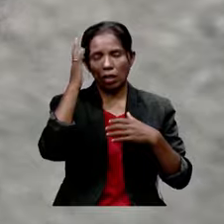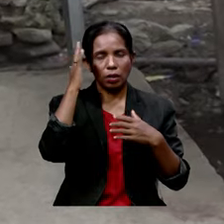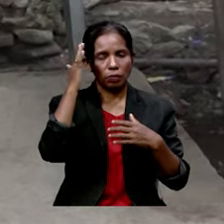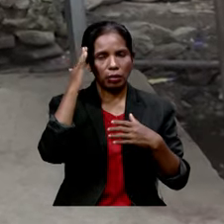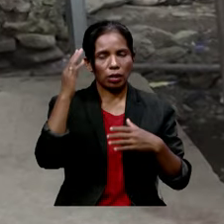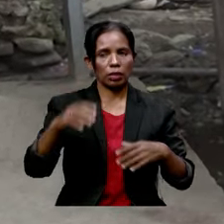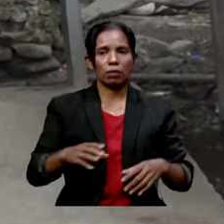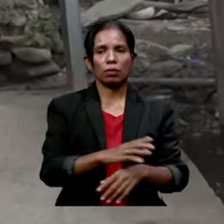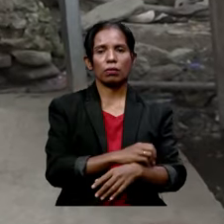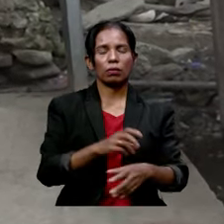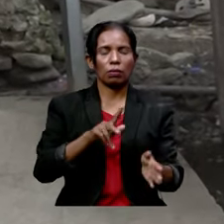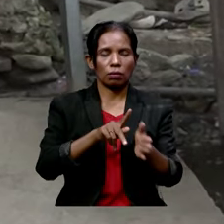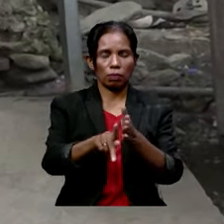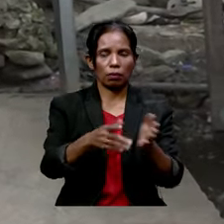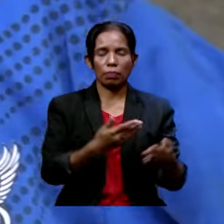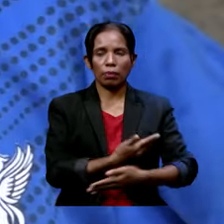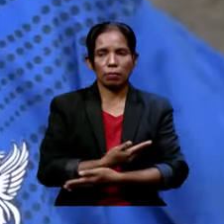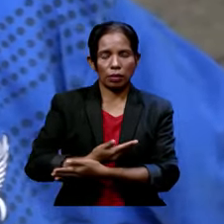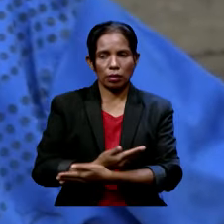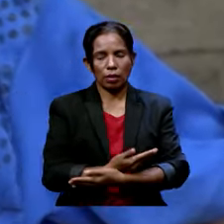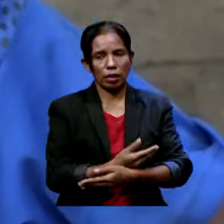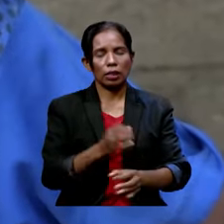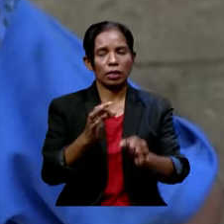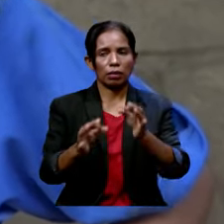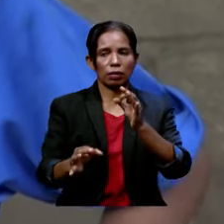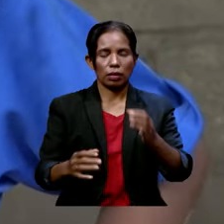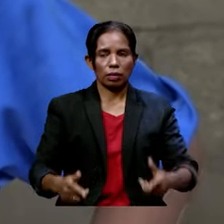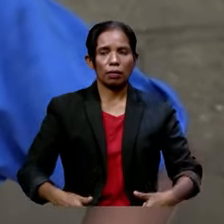ne mesmo durante ne ni esforço mesa.